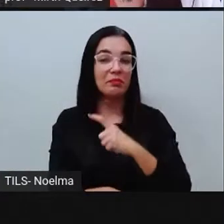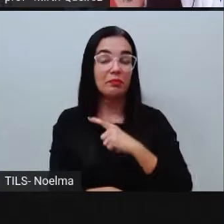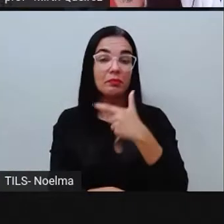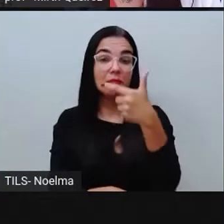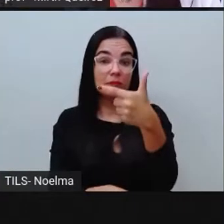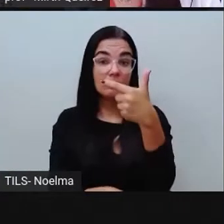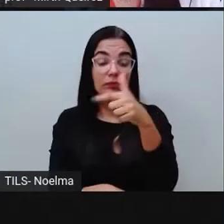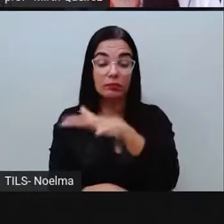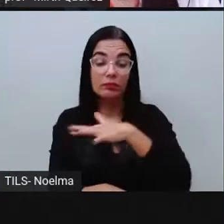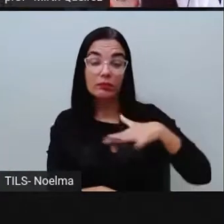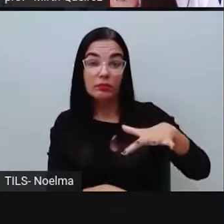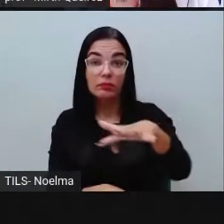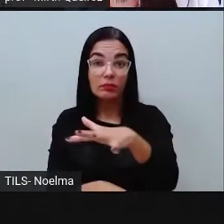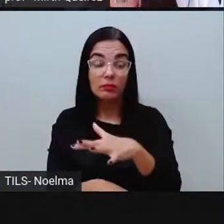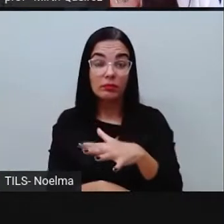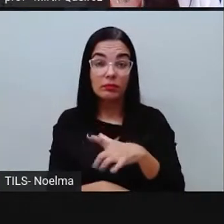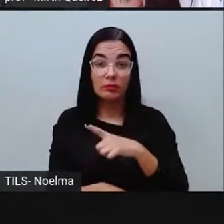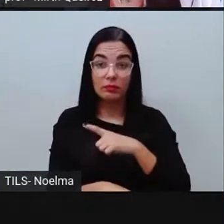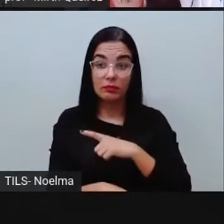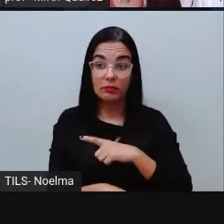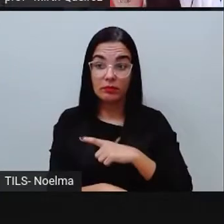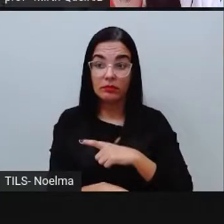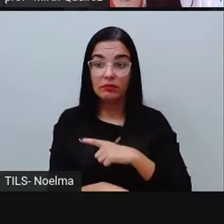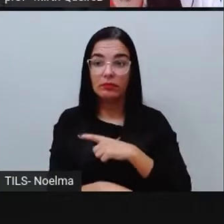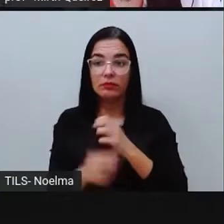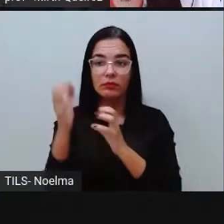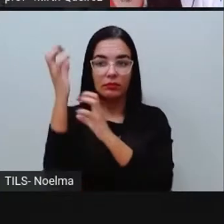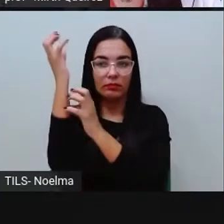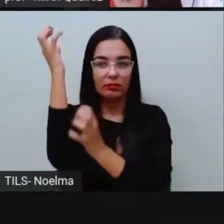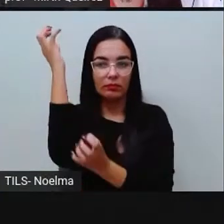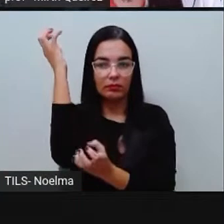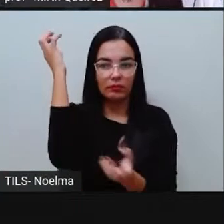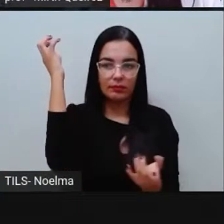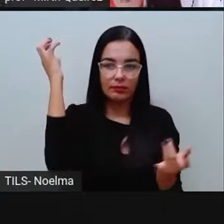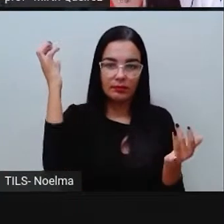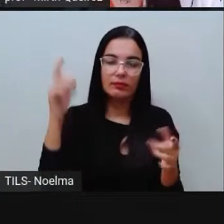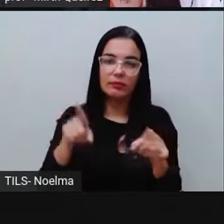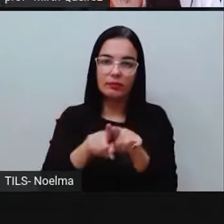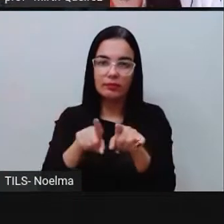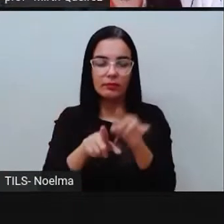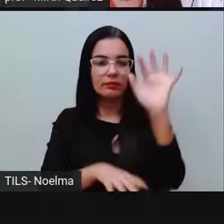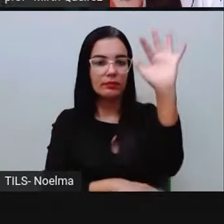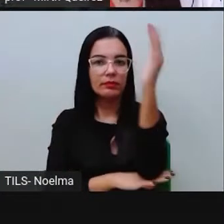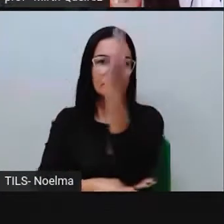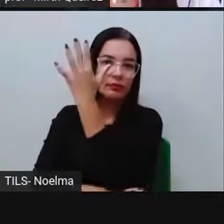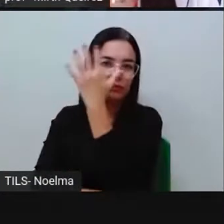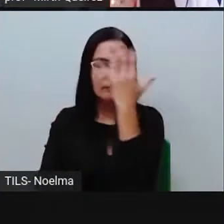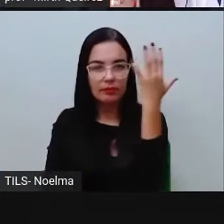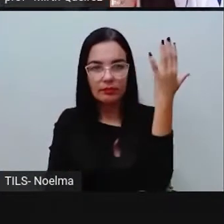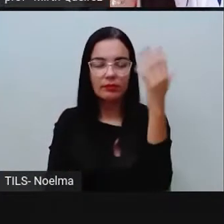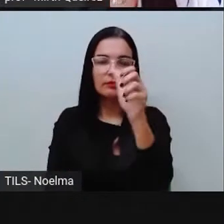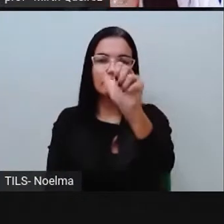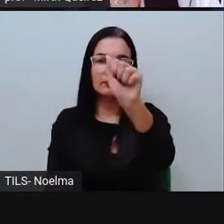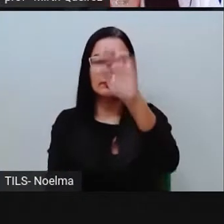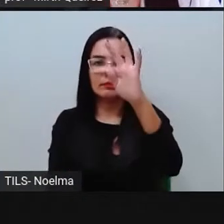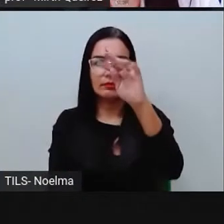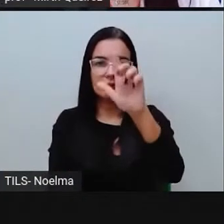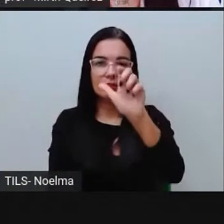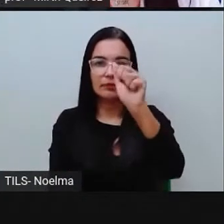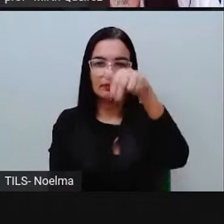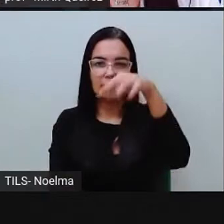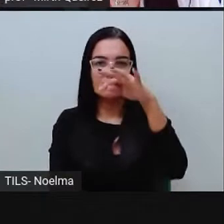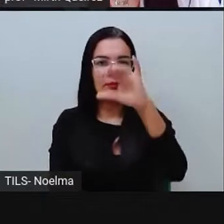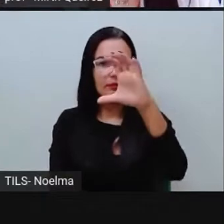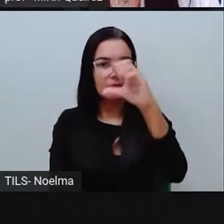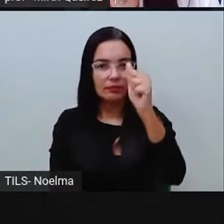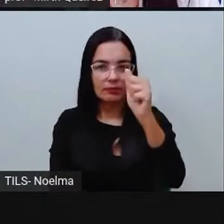a caatinga e a Mata Atlântica. Então, a gente vai conhecer, explorar um pouquinho aí as características do nosso